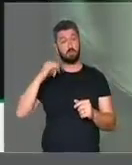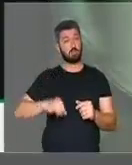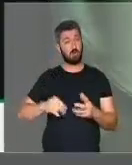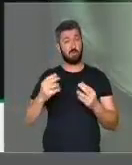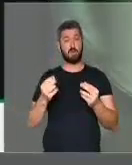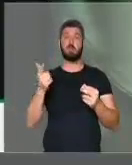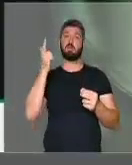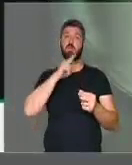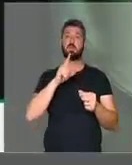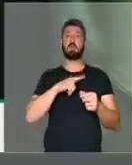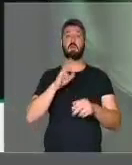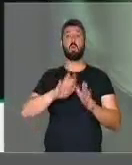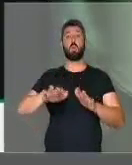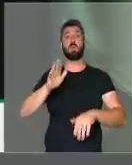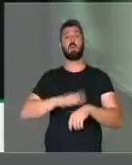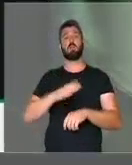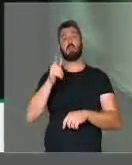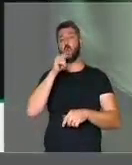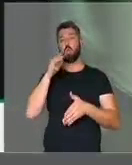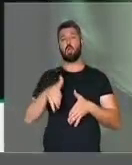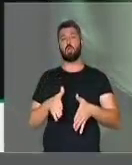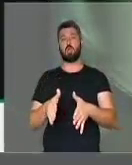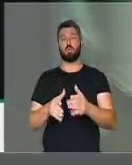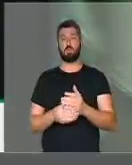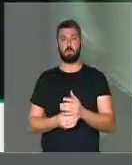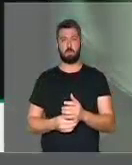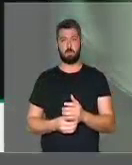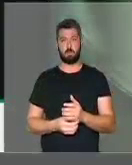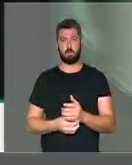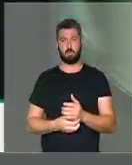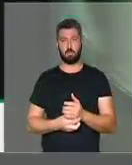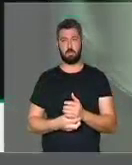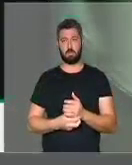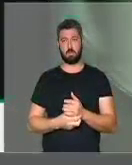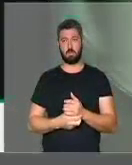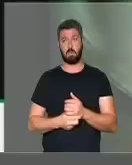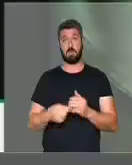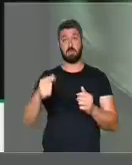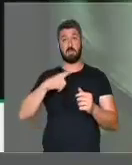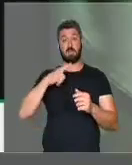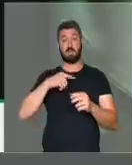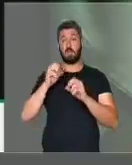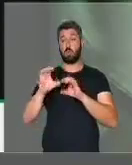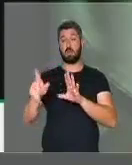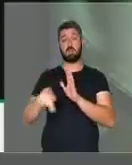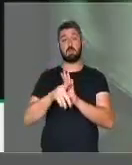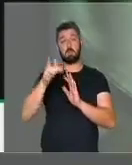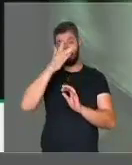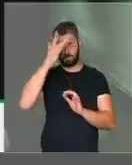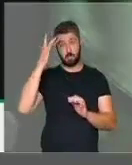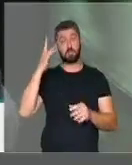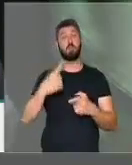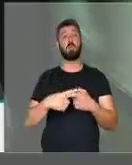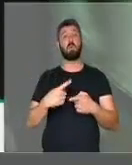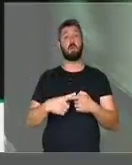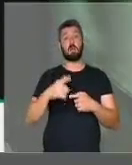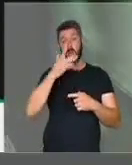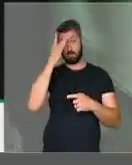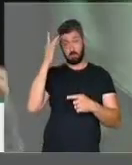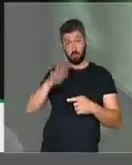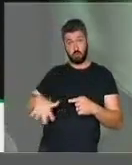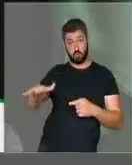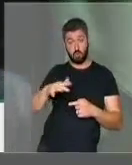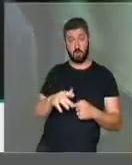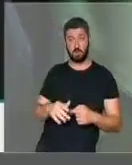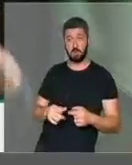sofrida, que haja cuidado com o rio, com os rios, que haja a educação das pessoas, para que essas